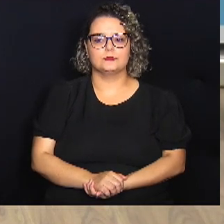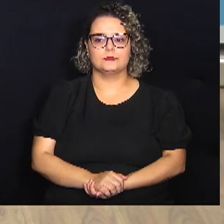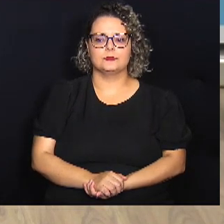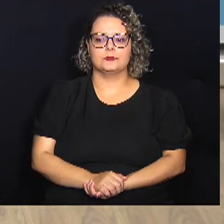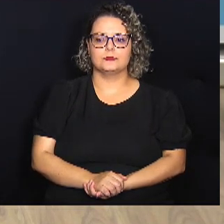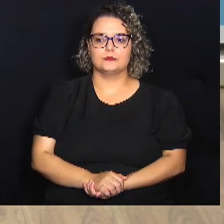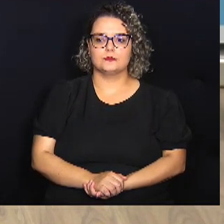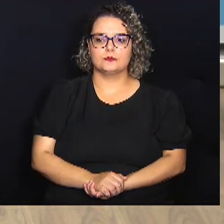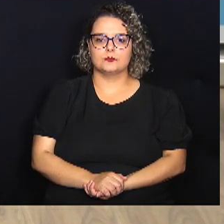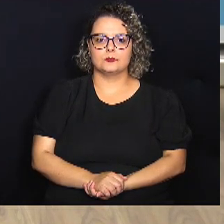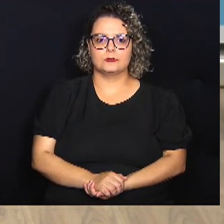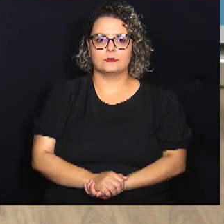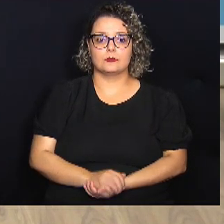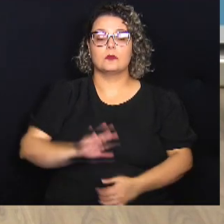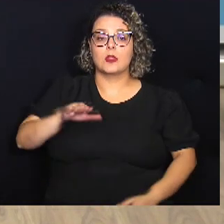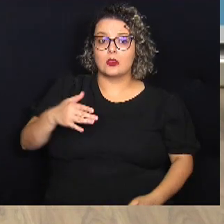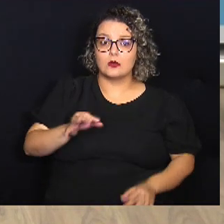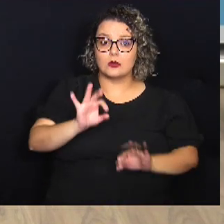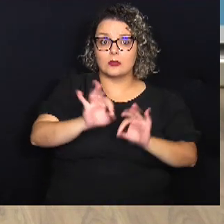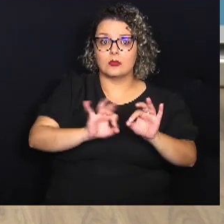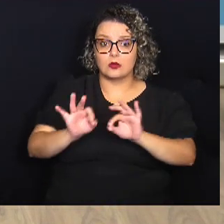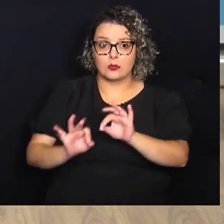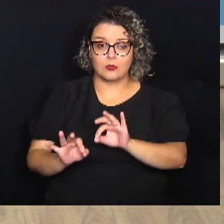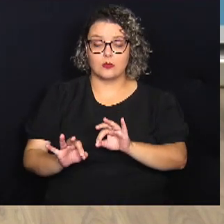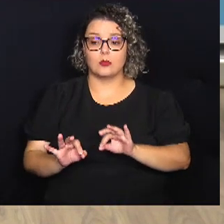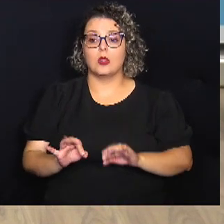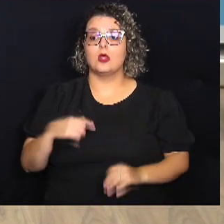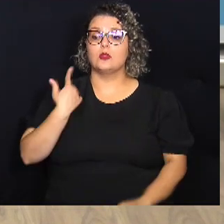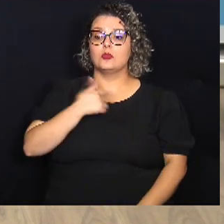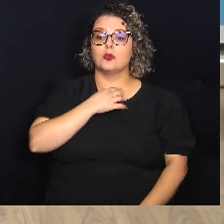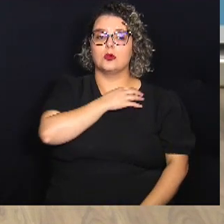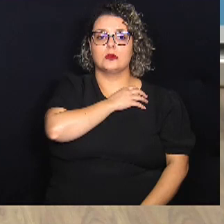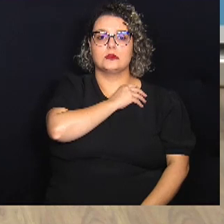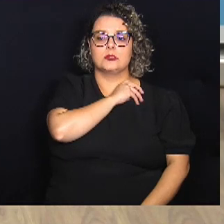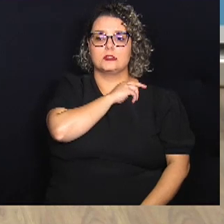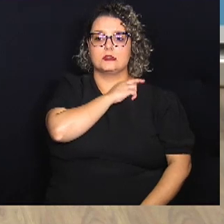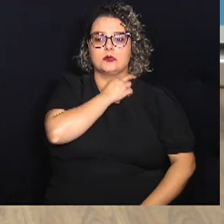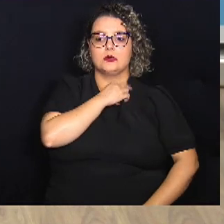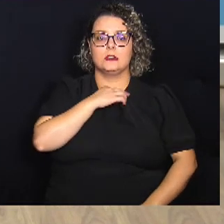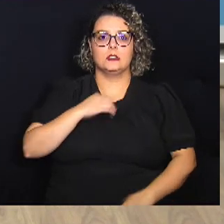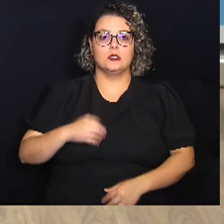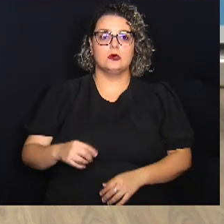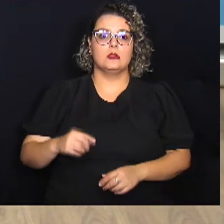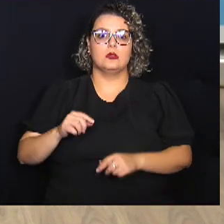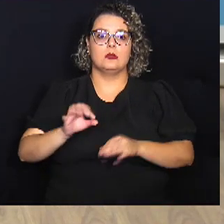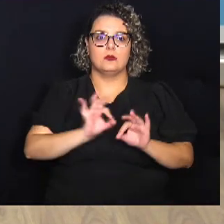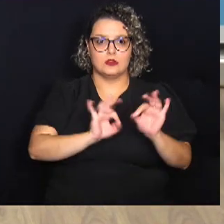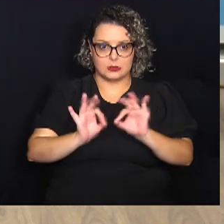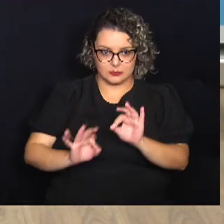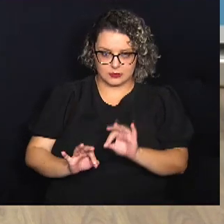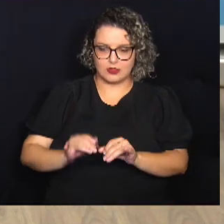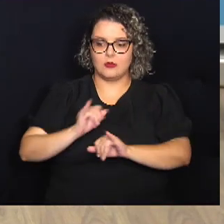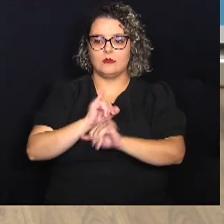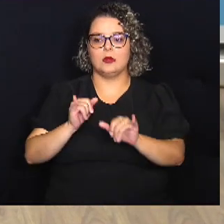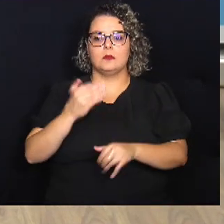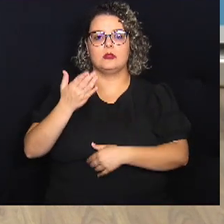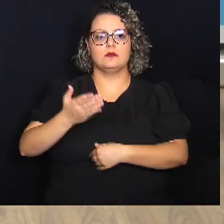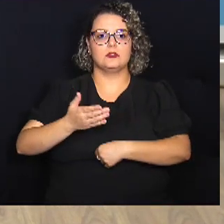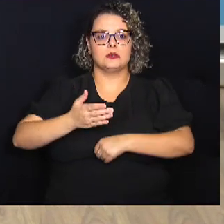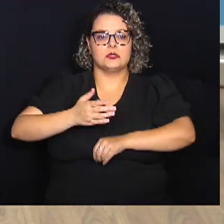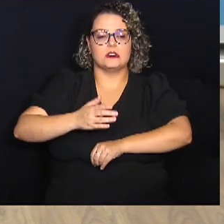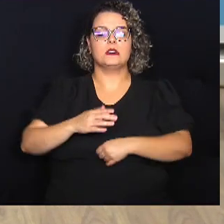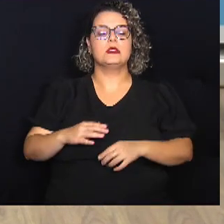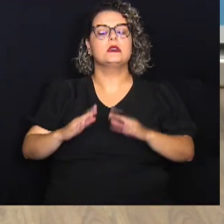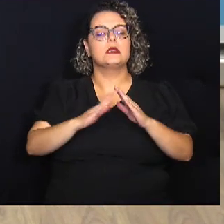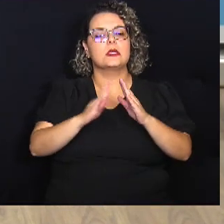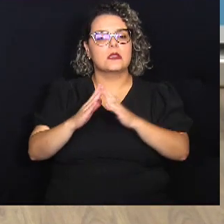E quando foi feito esse reordenamento, a gente vai passar aqui. Esse reordenamento a gente vai passar aqui para você em casa. Quais são